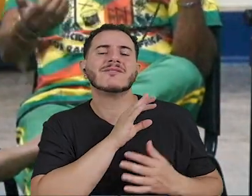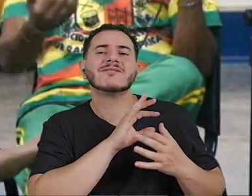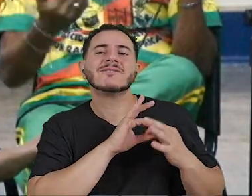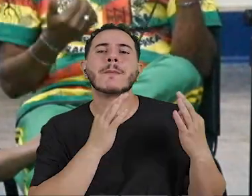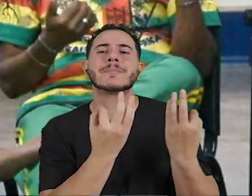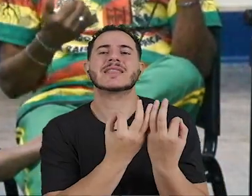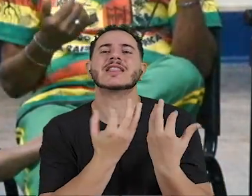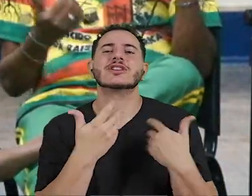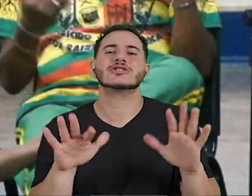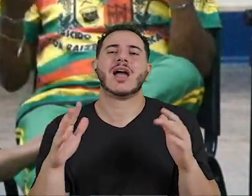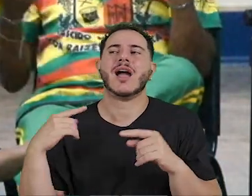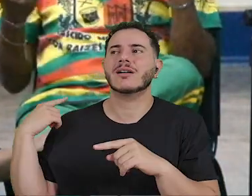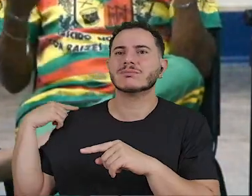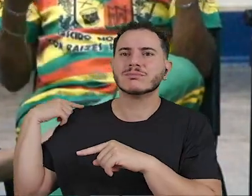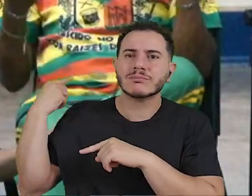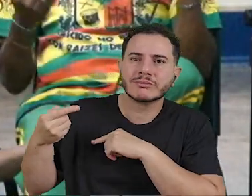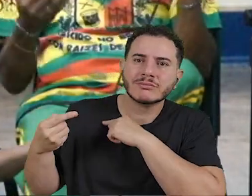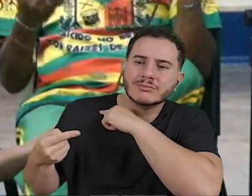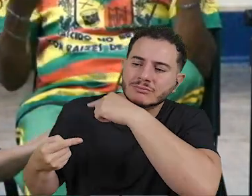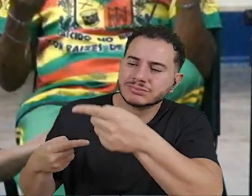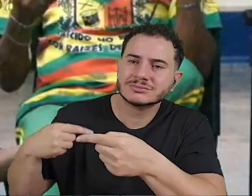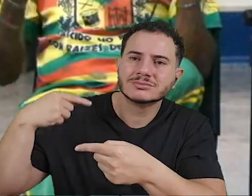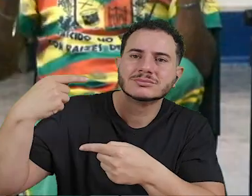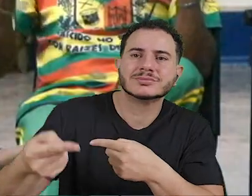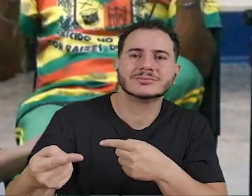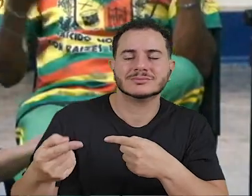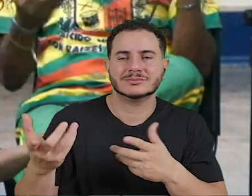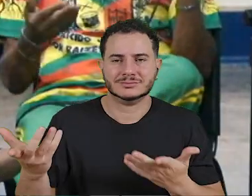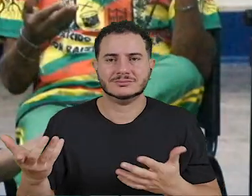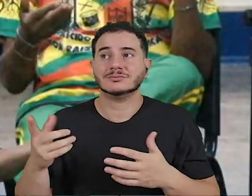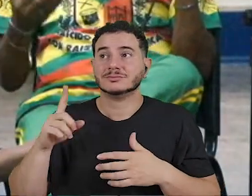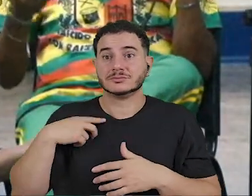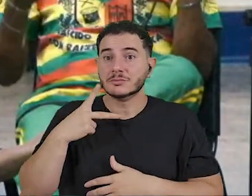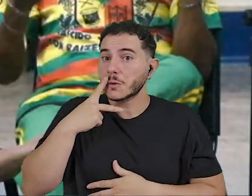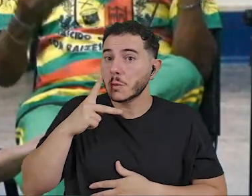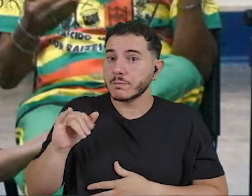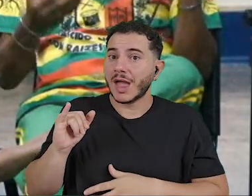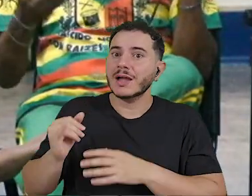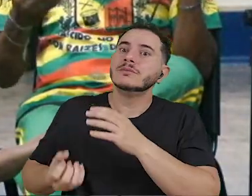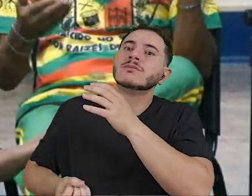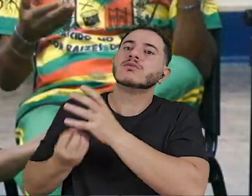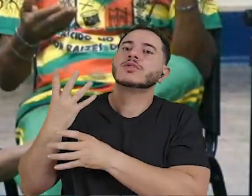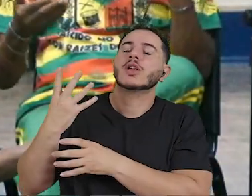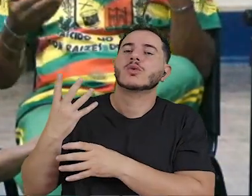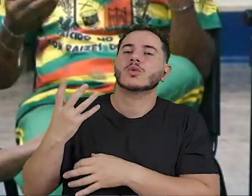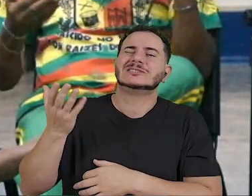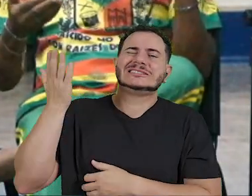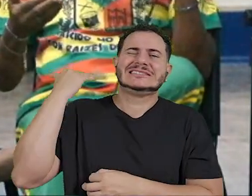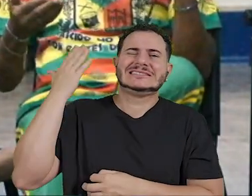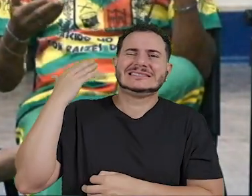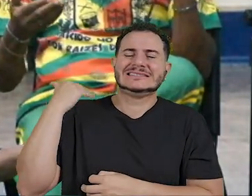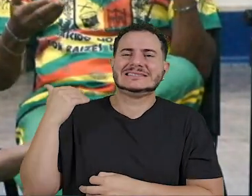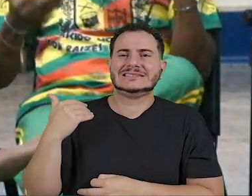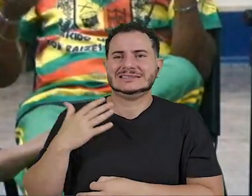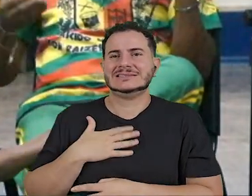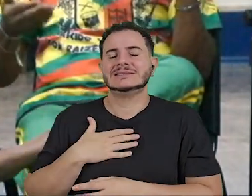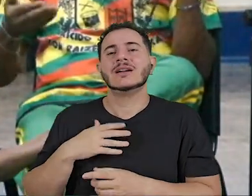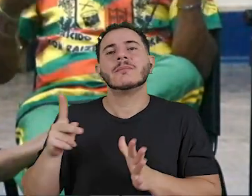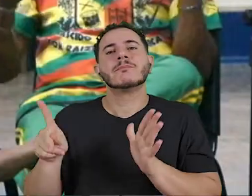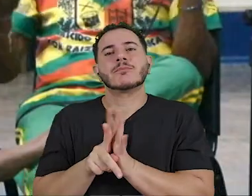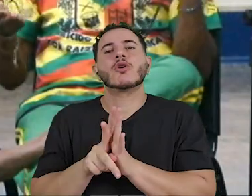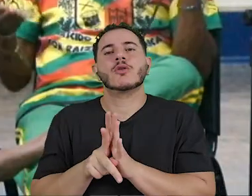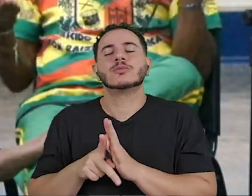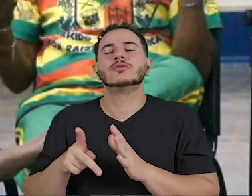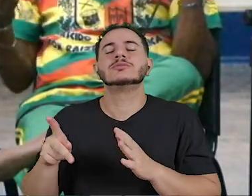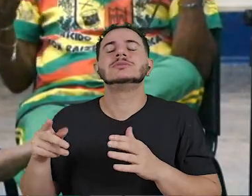meu pai. Ele foi fundador da Escola Gigantes do Samba, onde eu cheguei a dirigir aquela